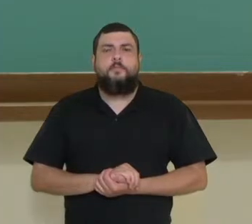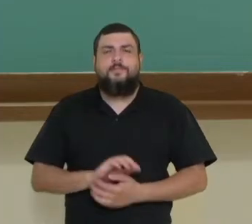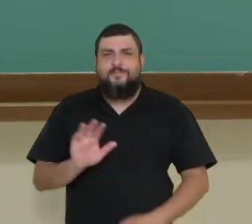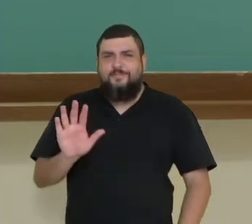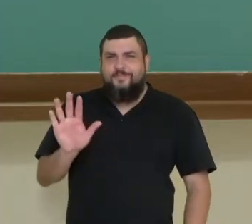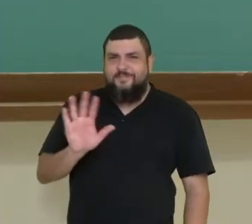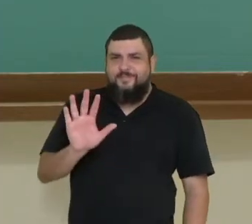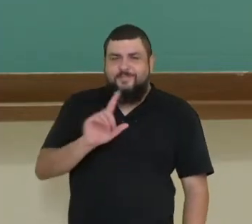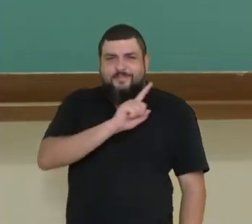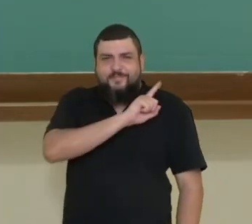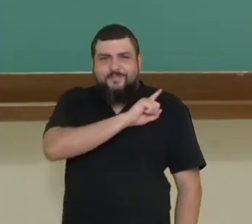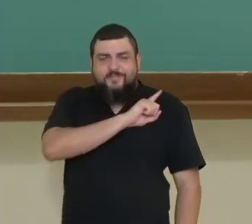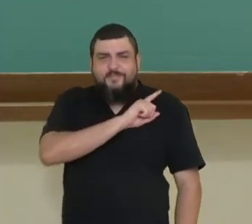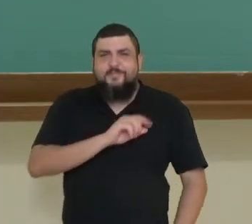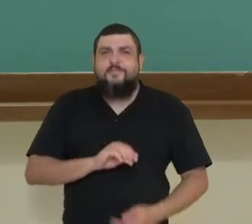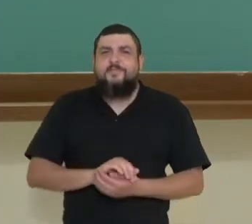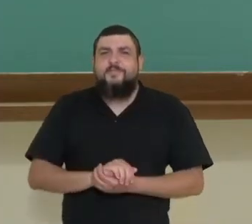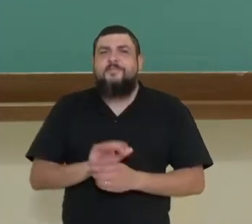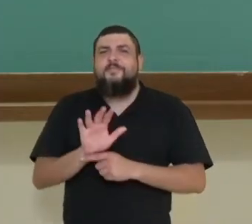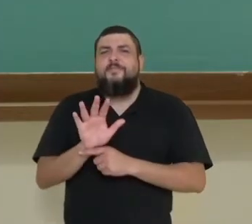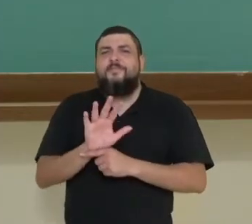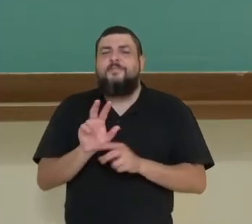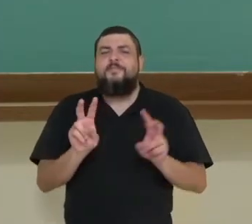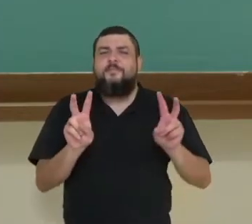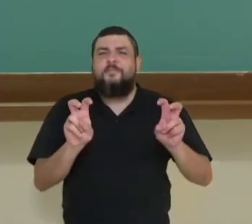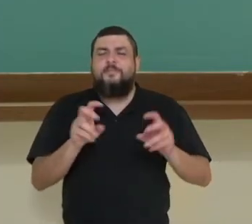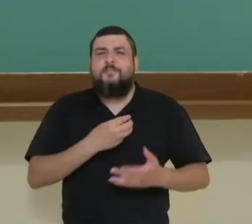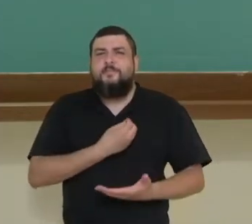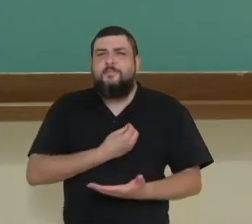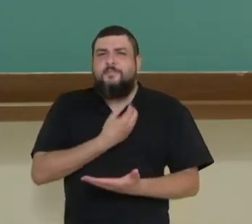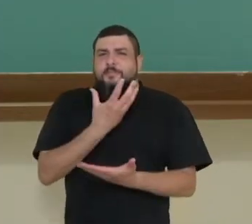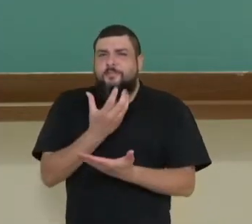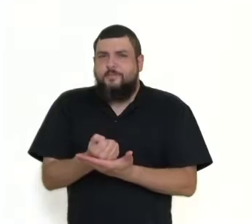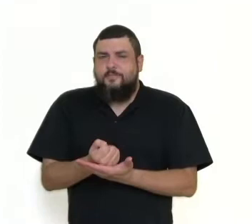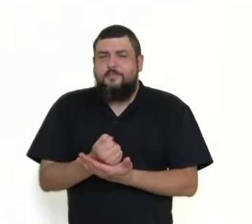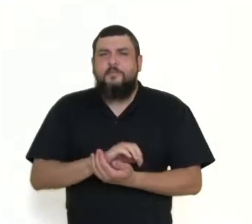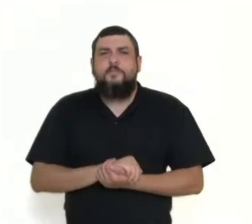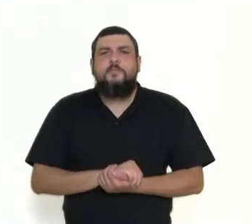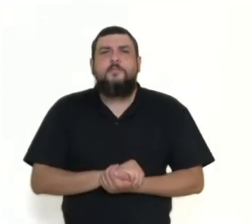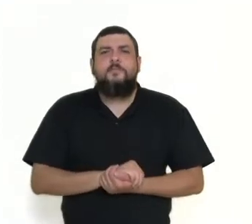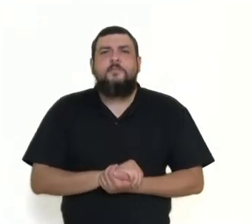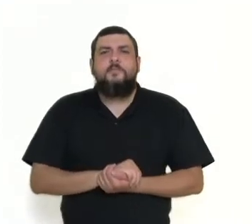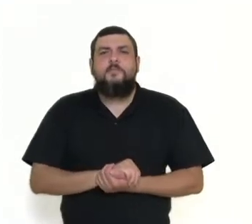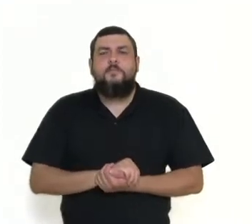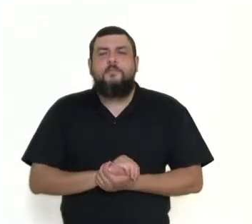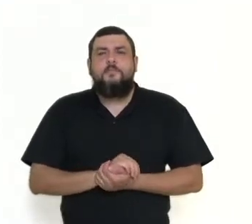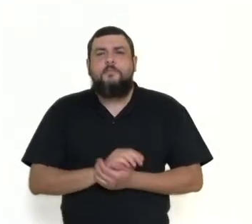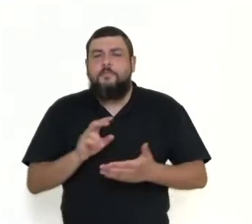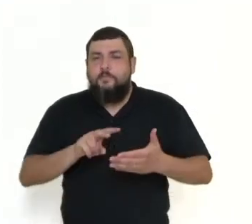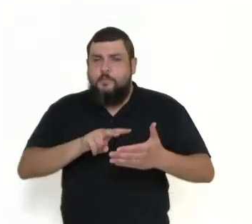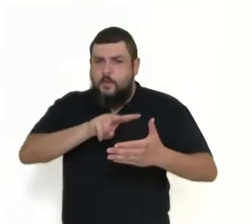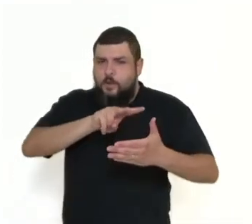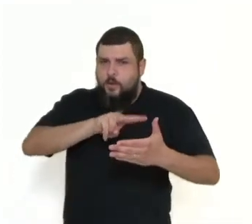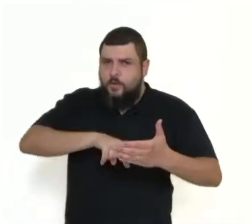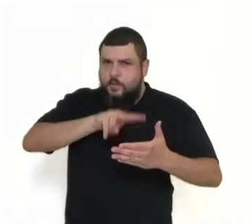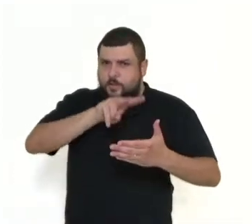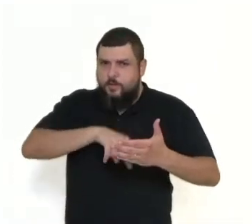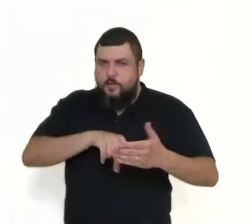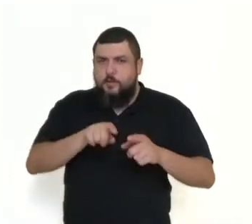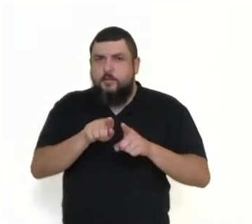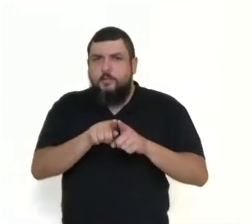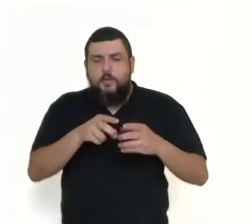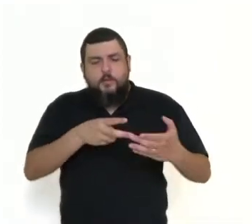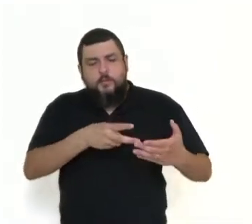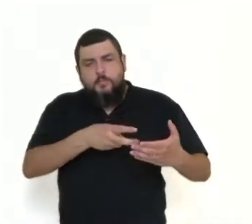Olá, estudantes da primeira série. Nesse vídeo vamos falar sobre biografia. Ler e interpretar biografias, de